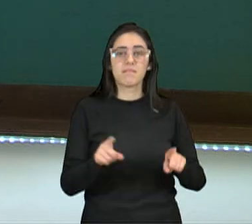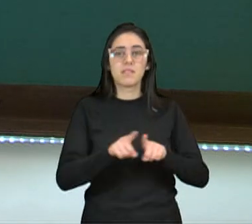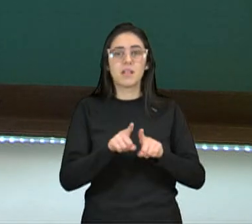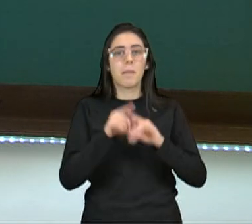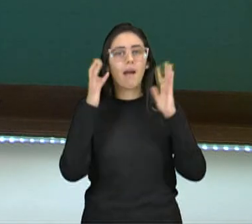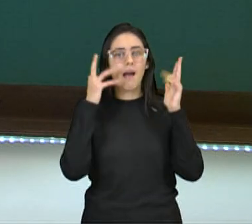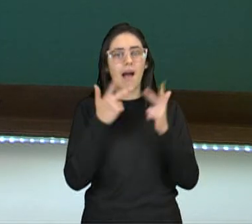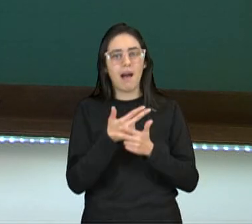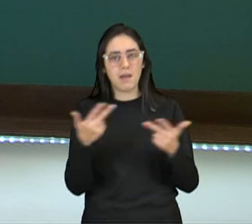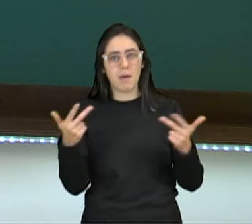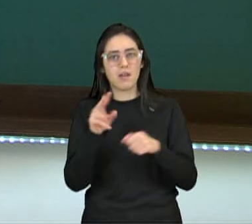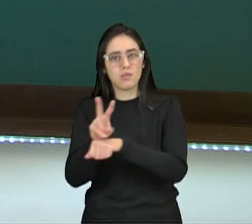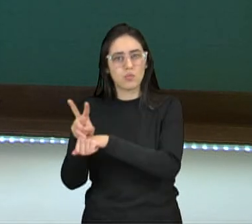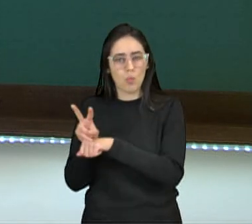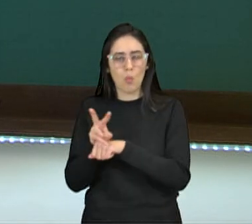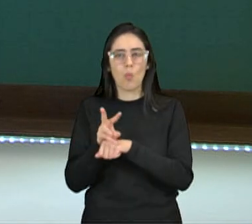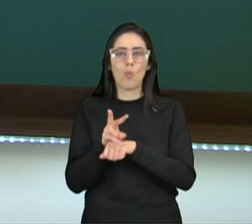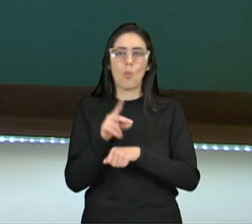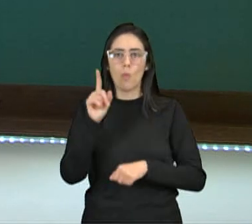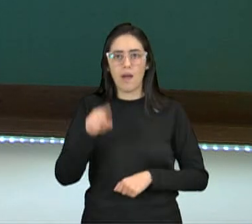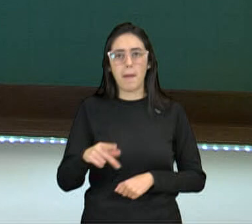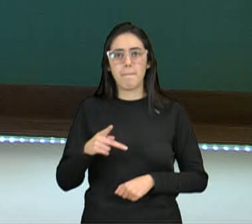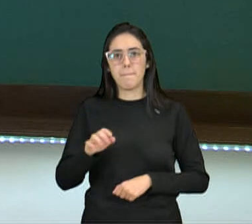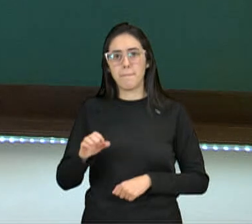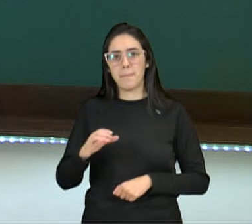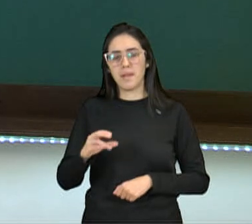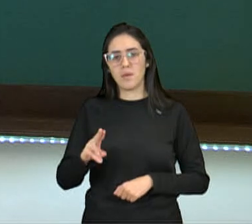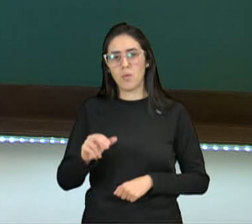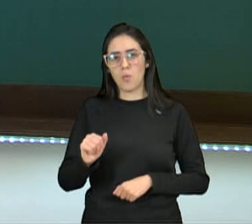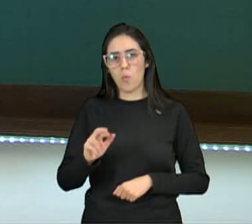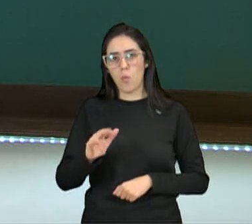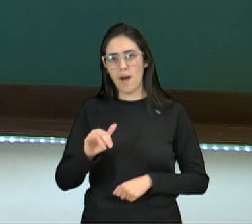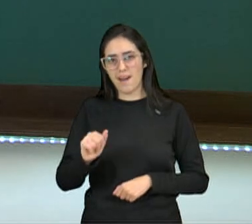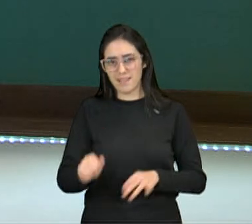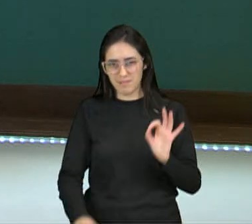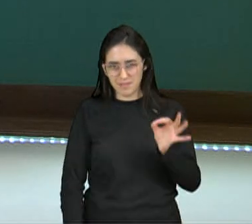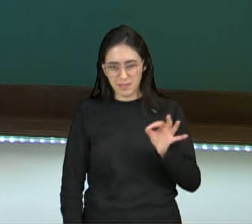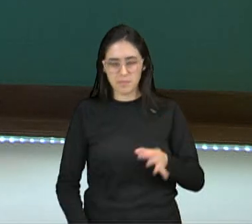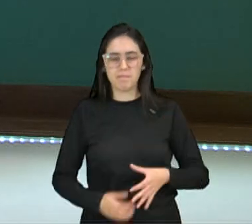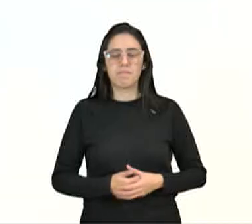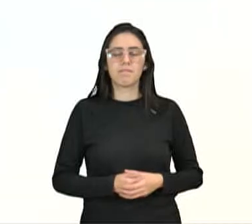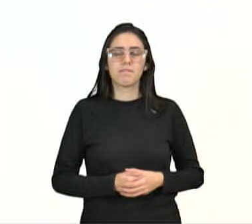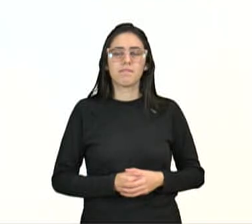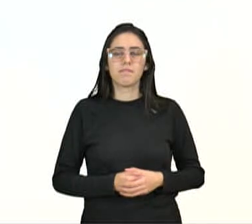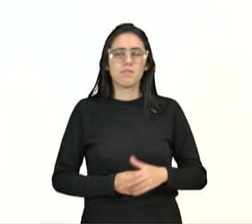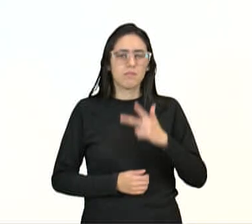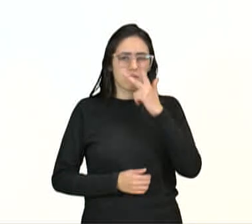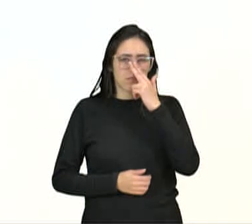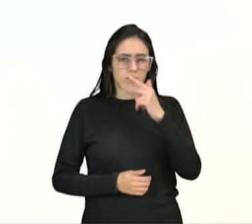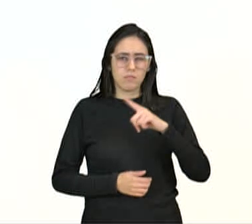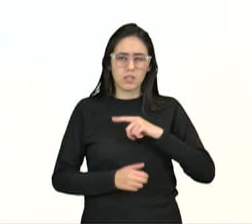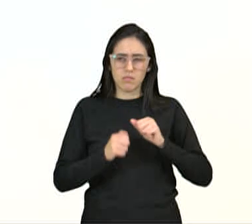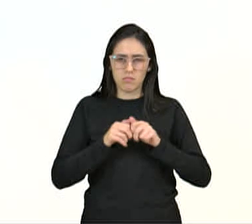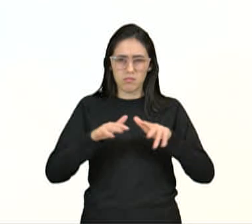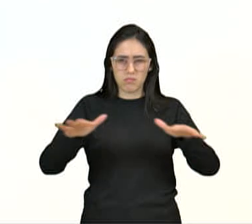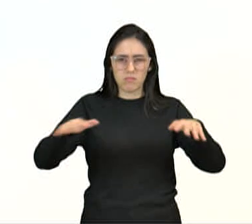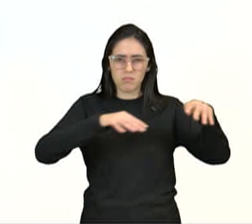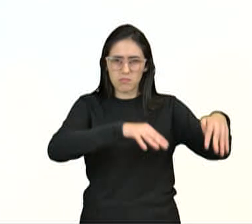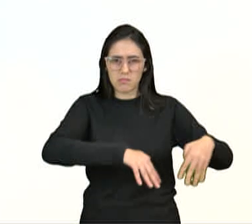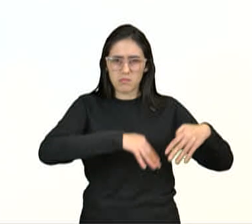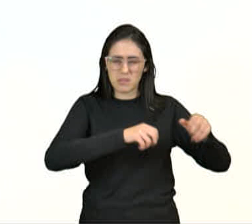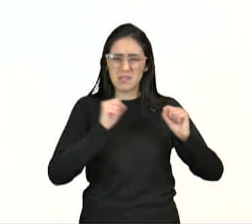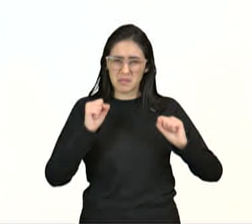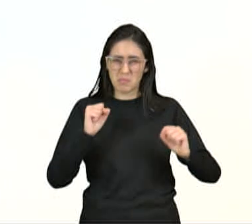de animais também, que é a atividade de pecuária, certo? Será que a expansão da fronteira agrícola pode